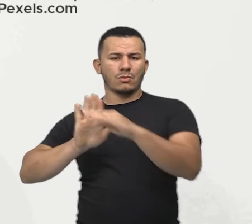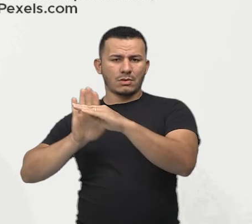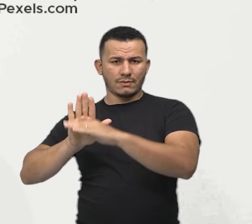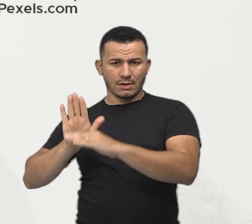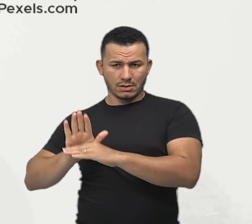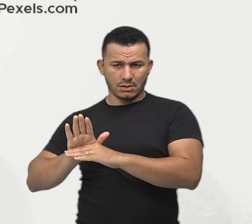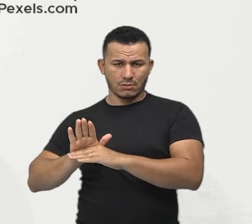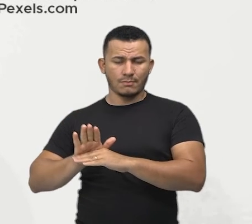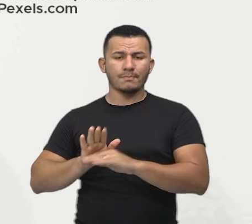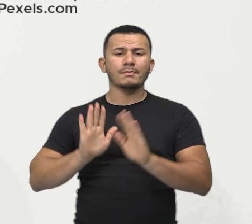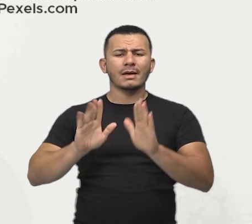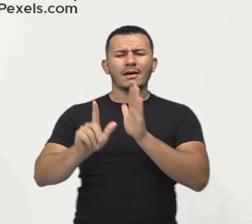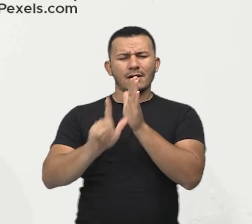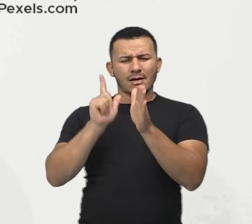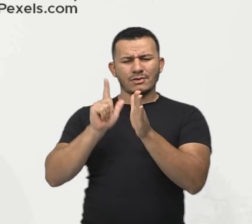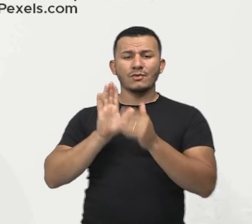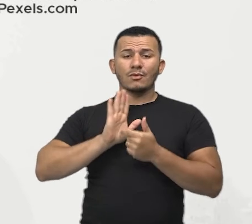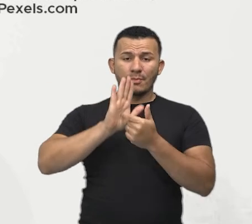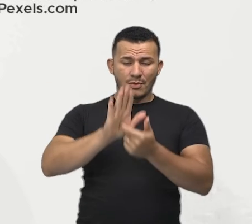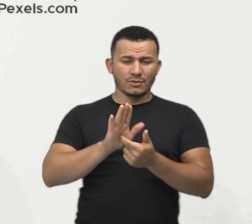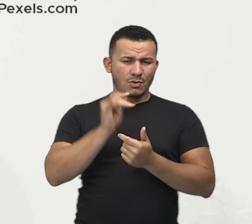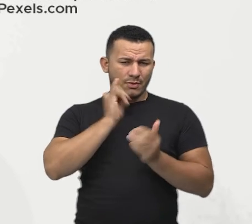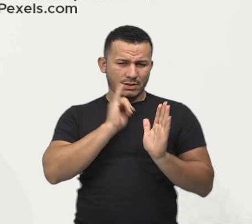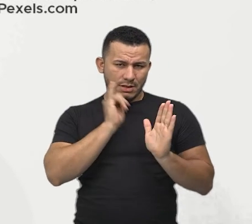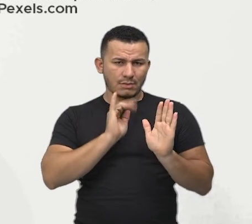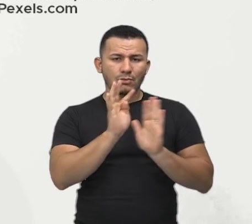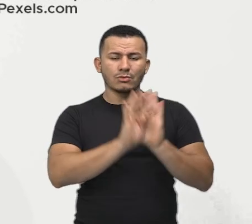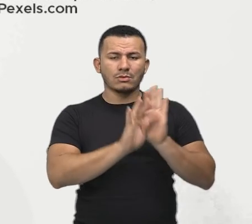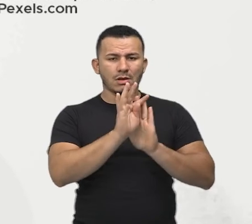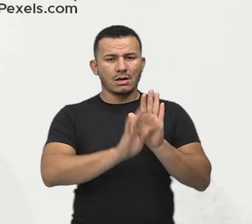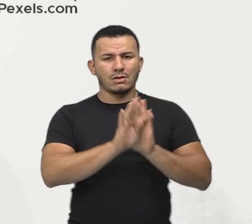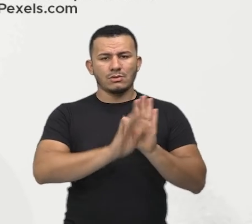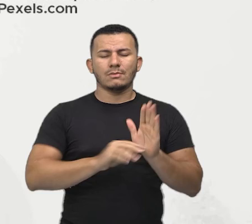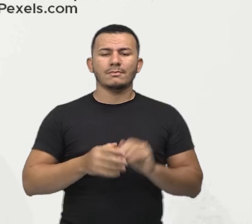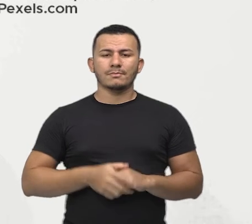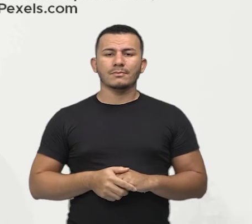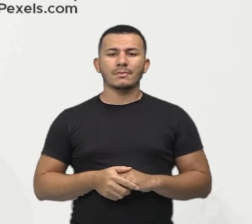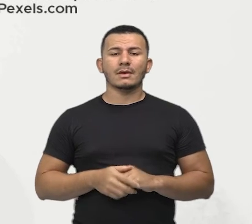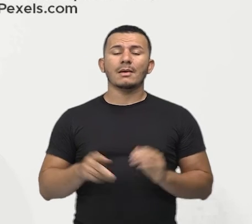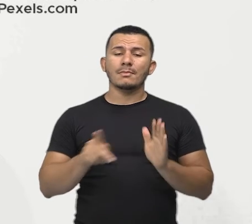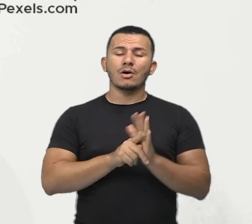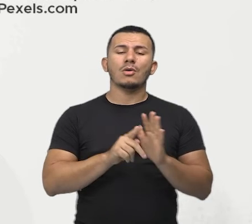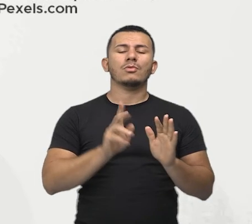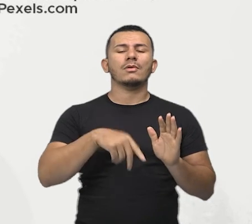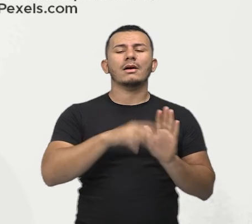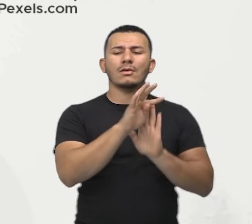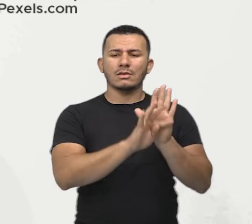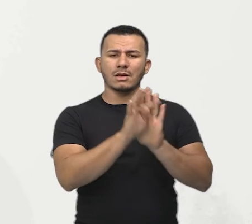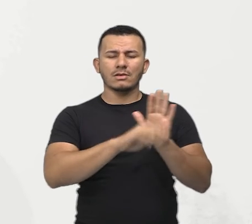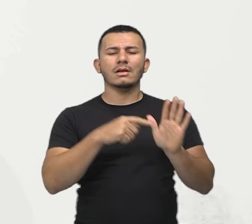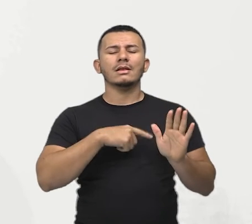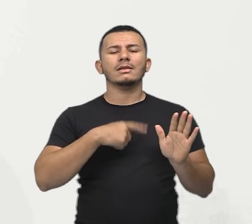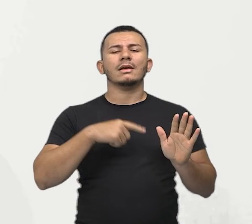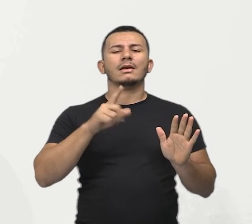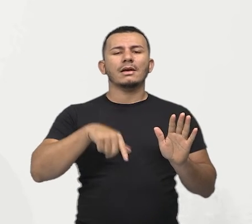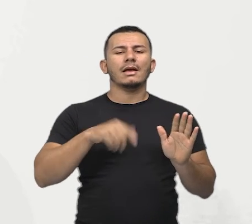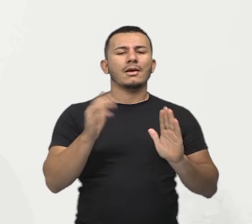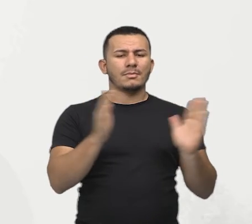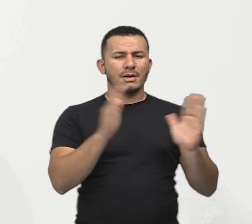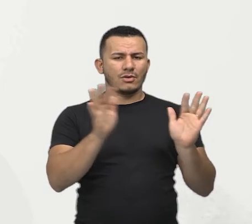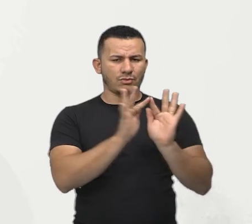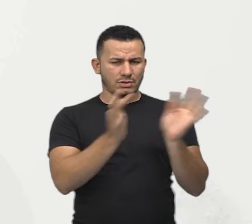observar o período composto, olha só o nosso exemplo aqui do nosso texto, que fez uso de períodos simples. Olha